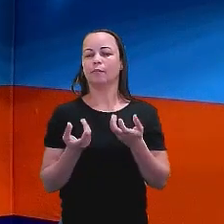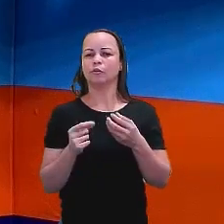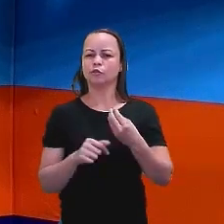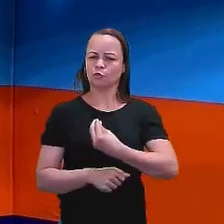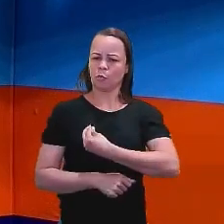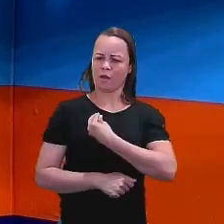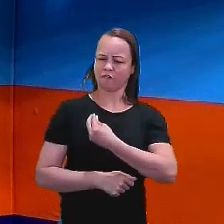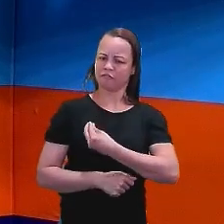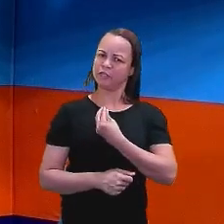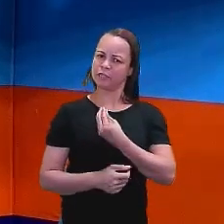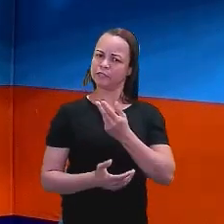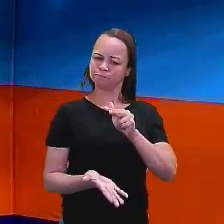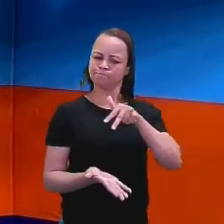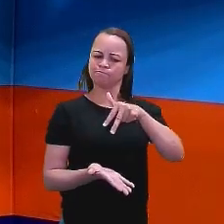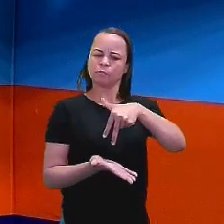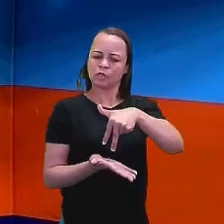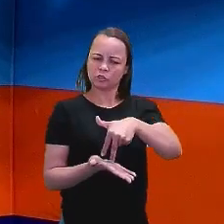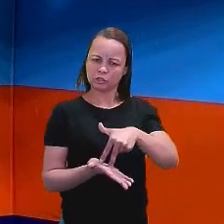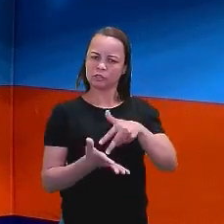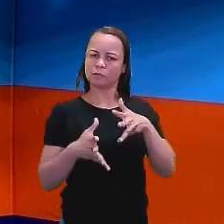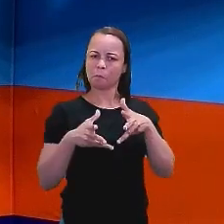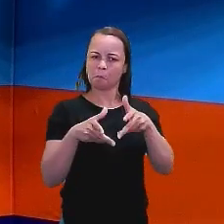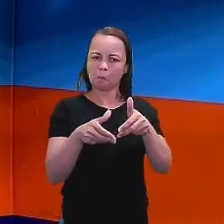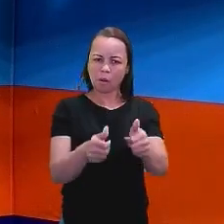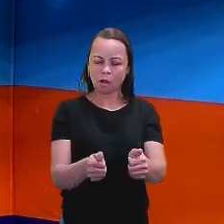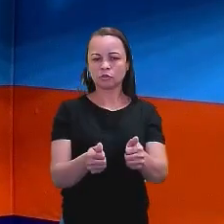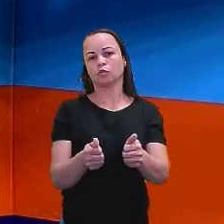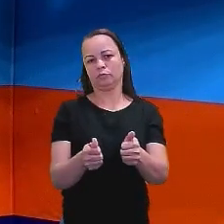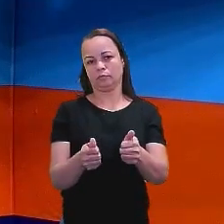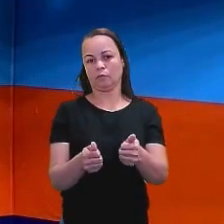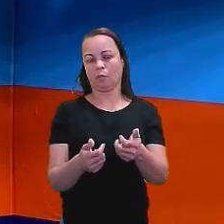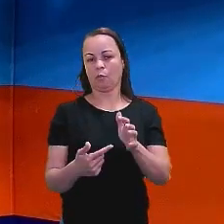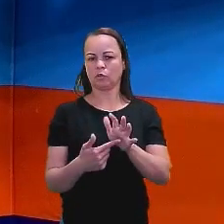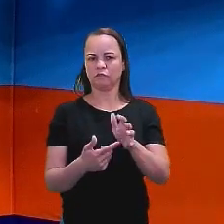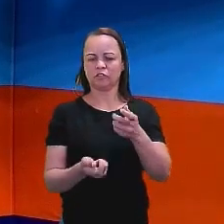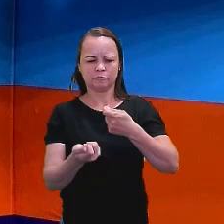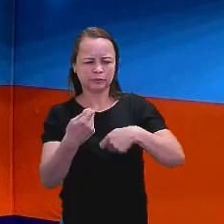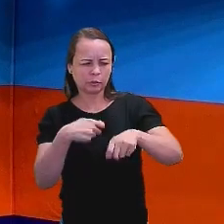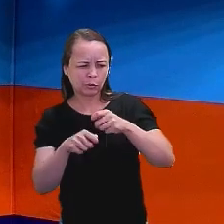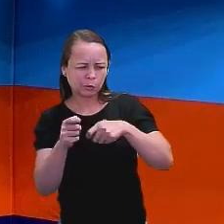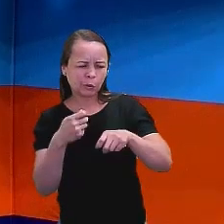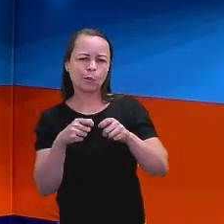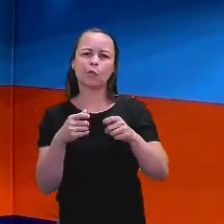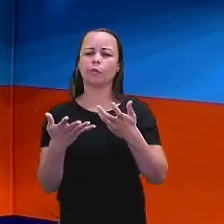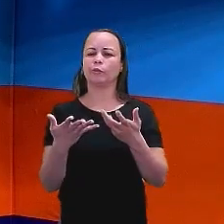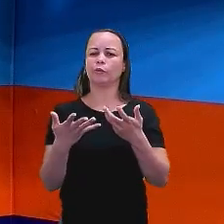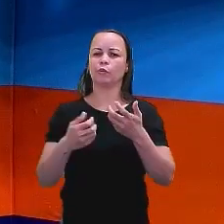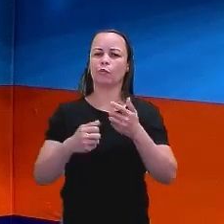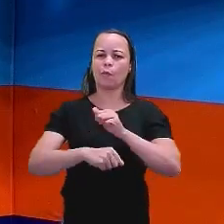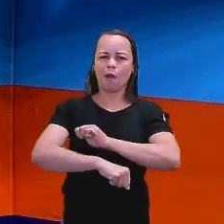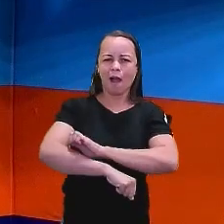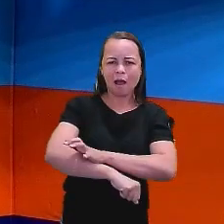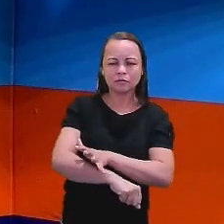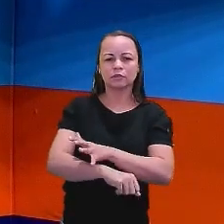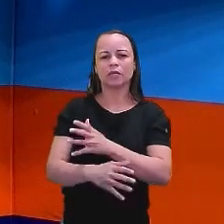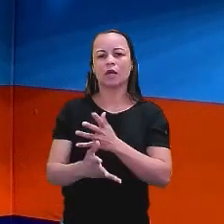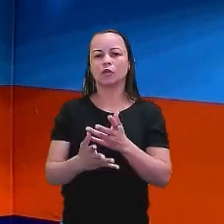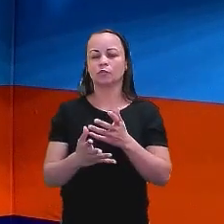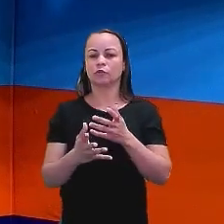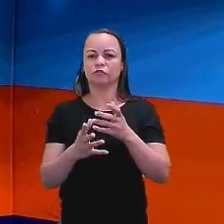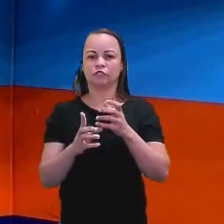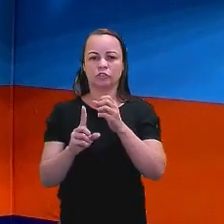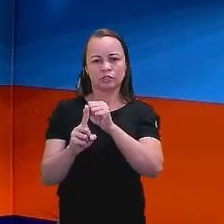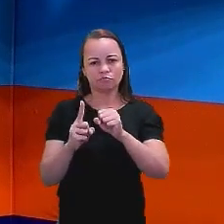mais digna para todos, do ponto de vista econômico, do ponto de vista racial, do ponto de vista